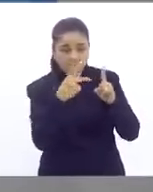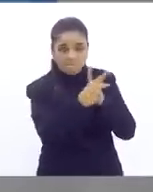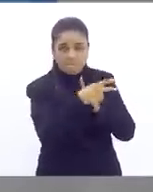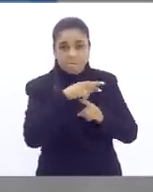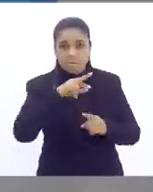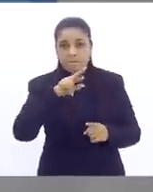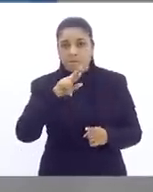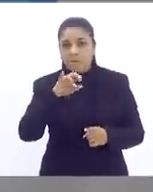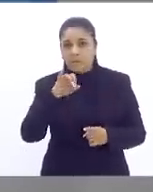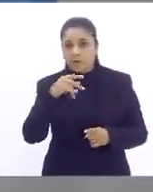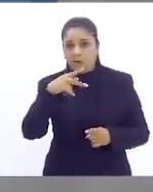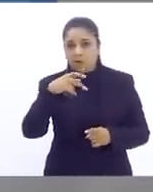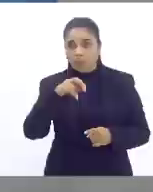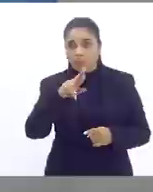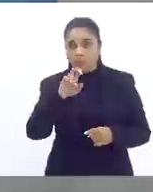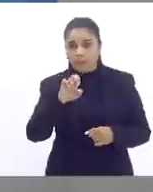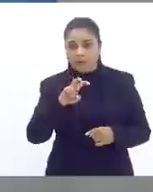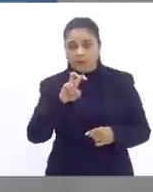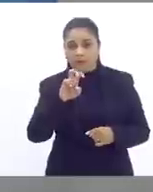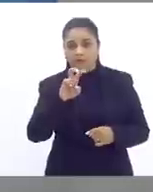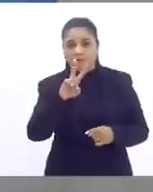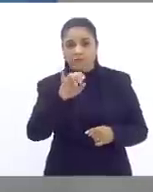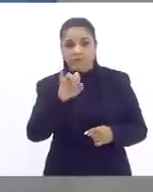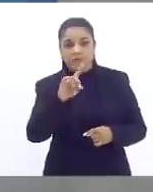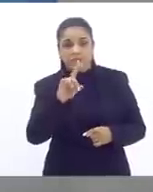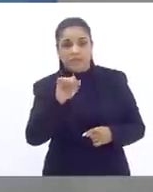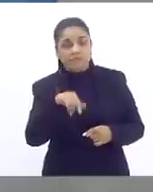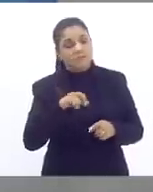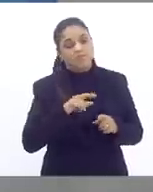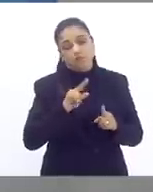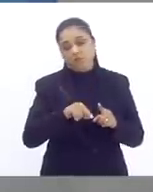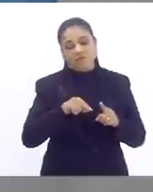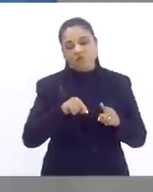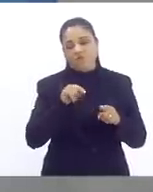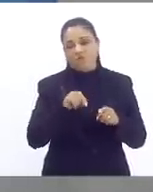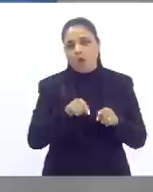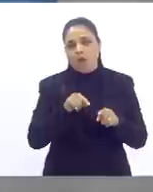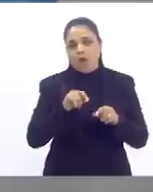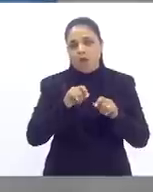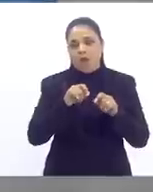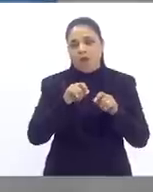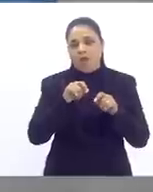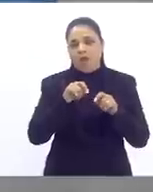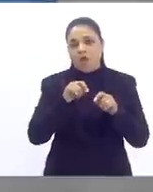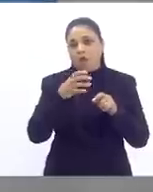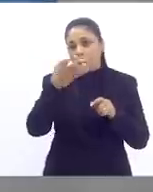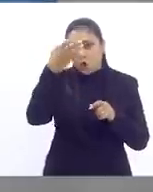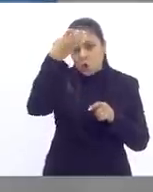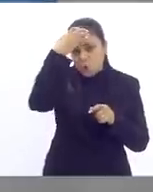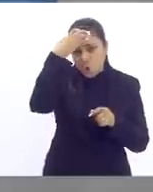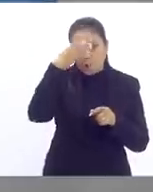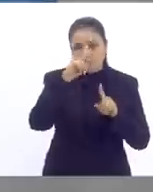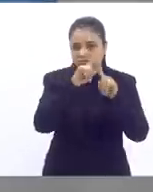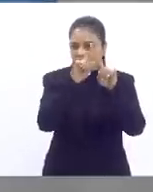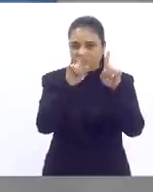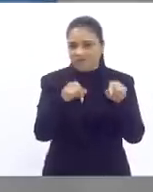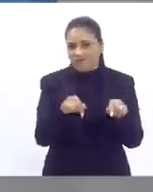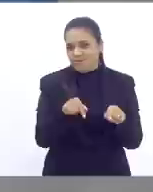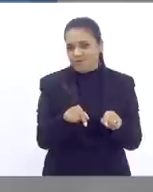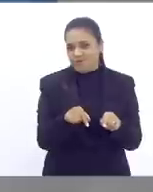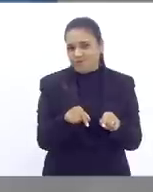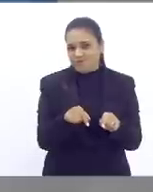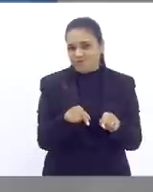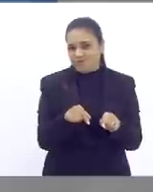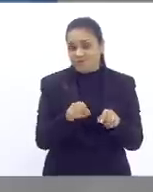problemas da Previdência não foram gerados pelos servidores então isso tem que